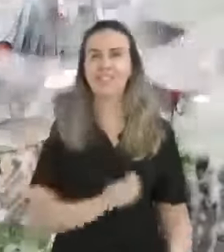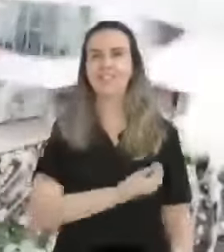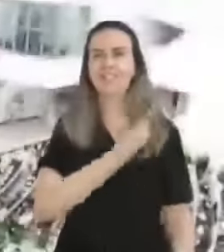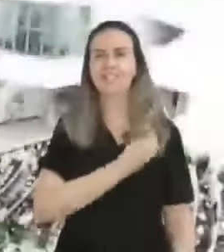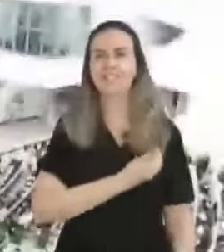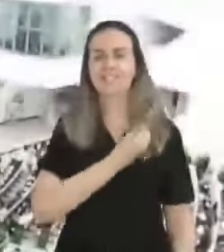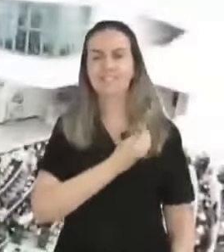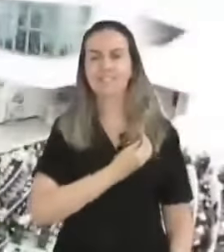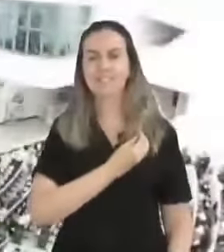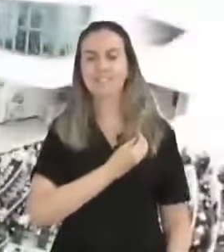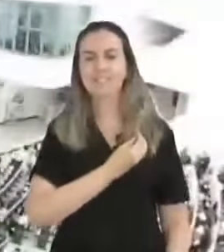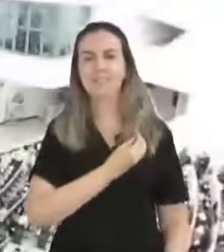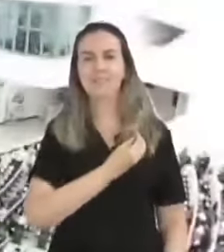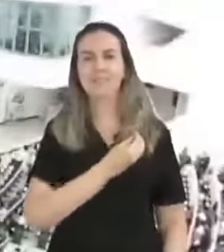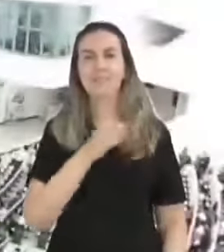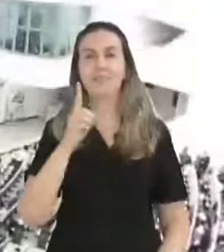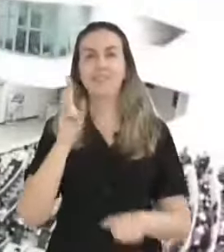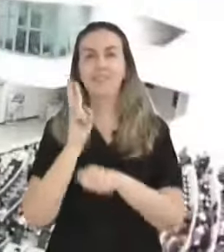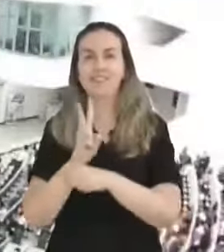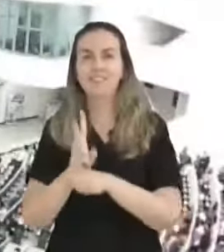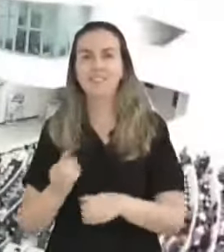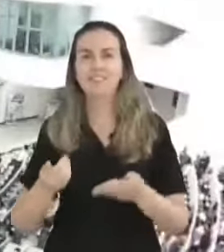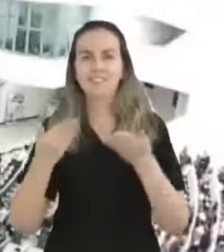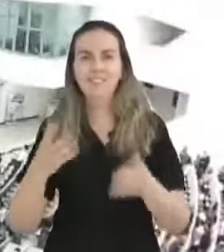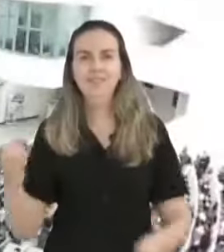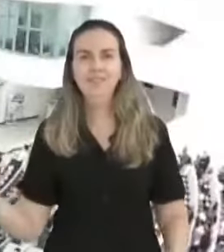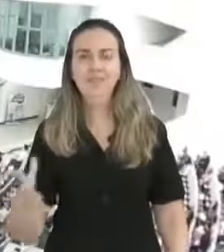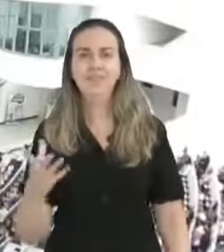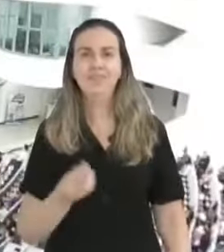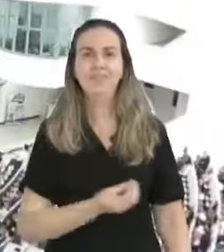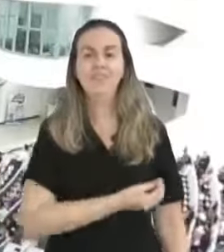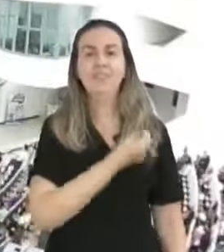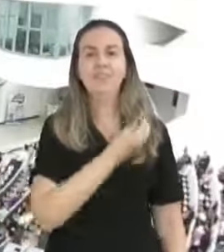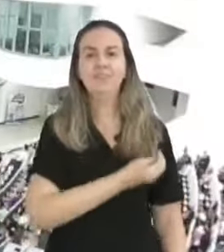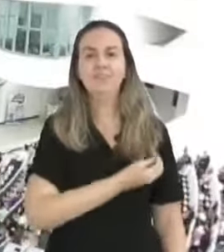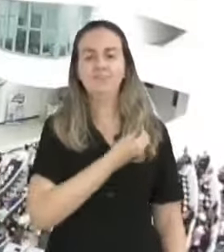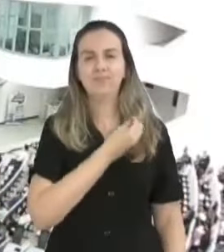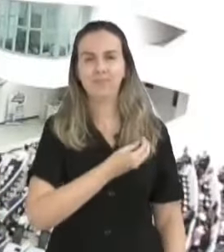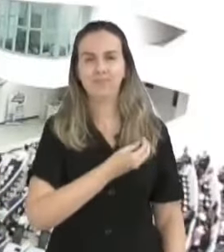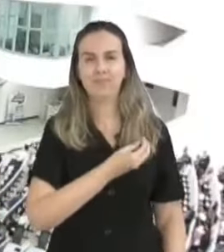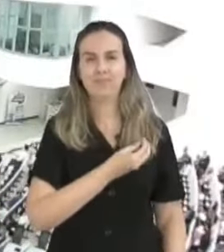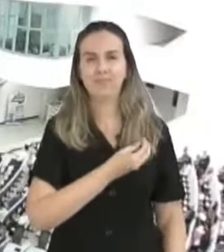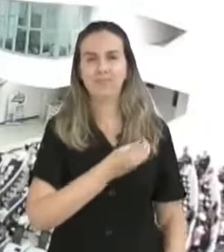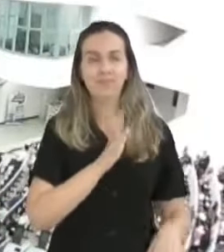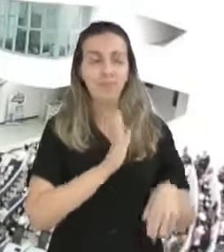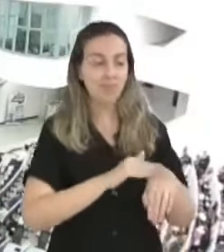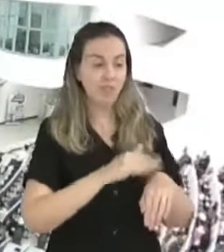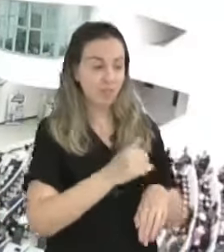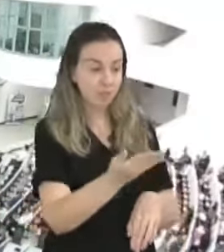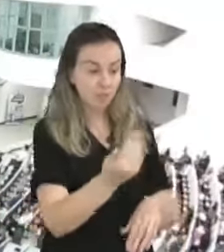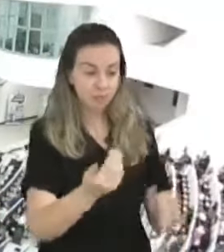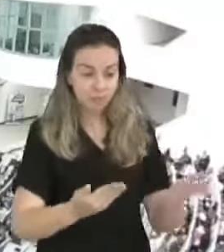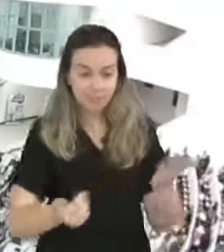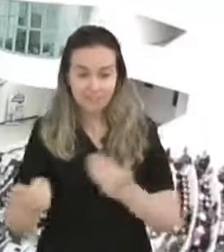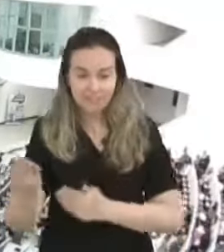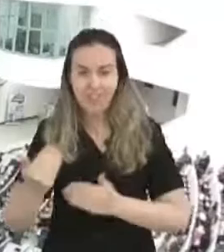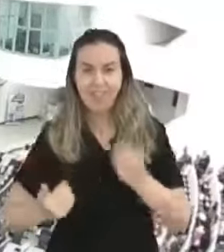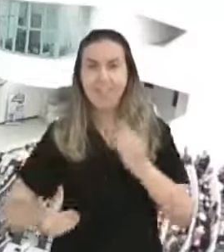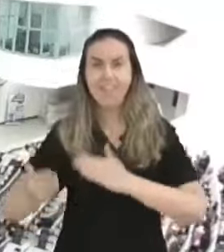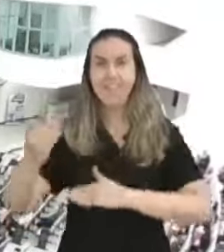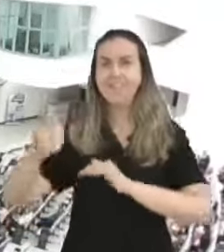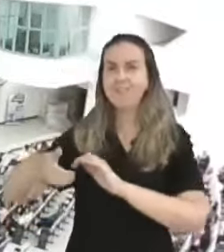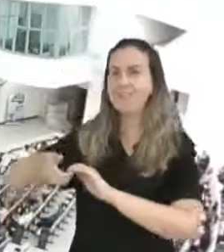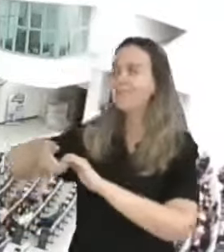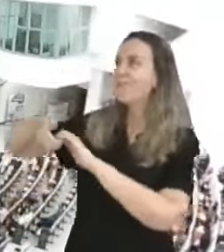ainda está de pé na tua vida. Deus está renovando ministérios. Deus está renovando chamadas. Deus está